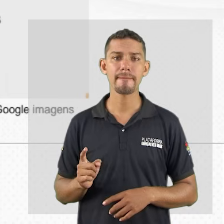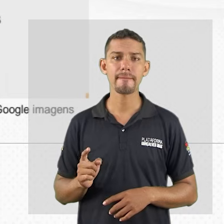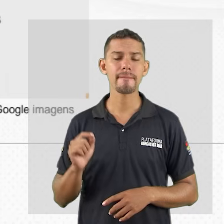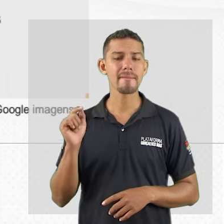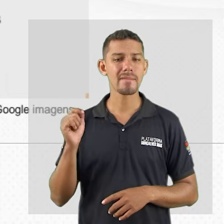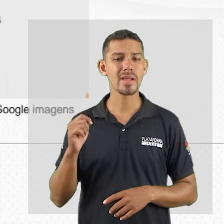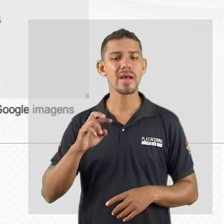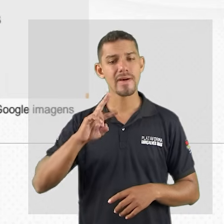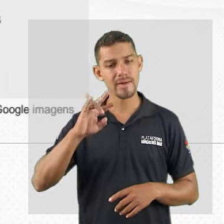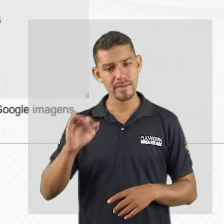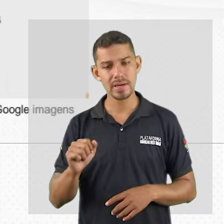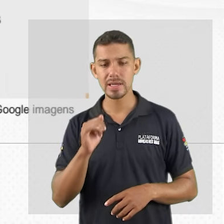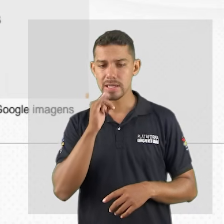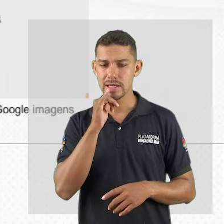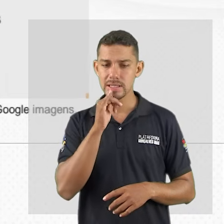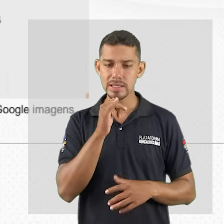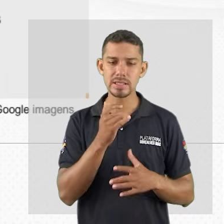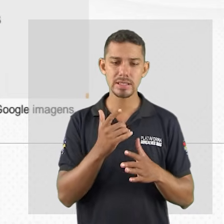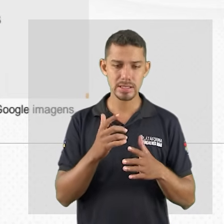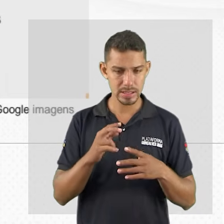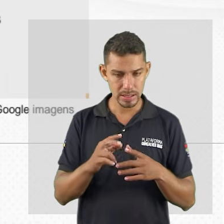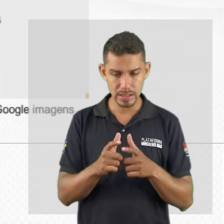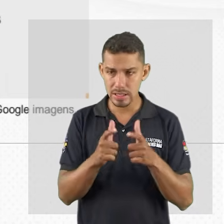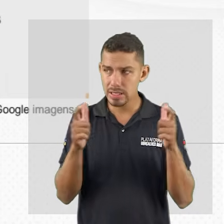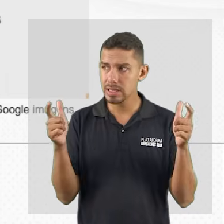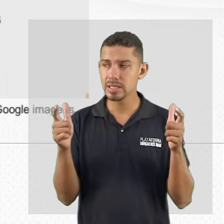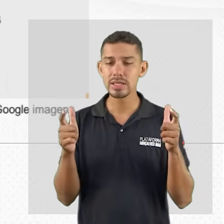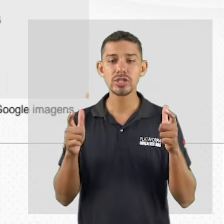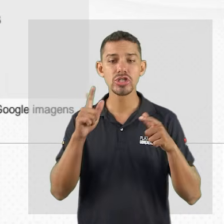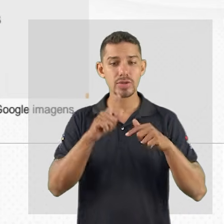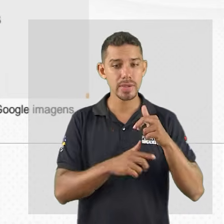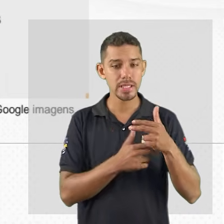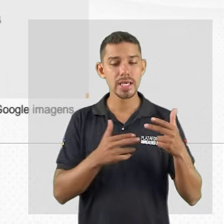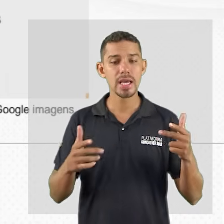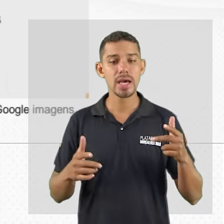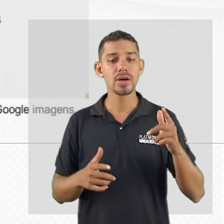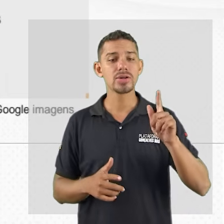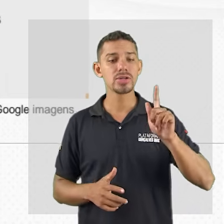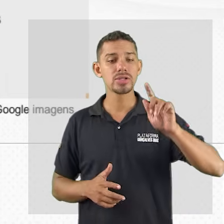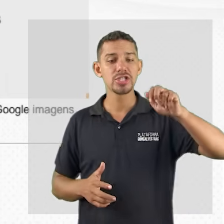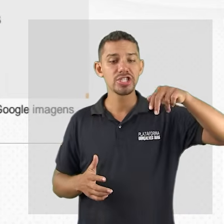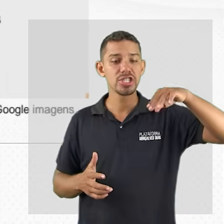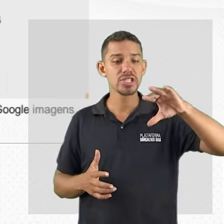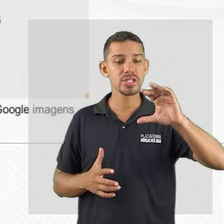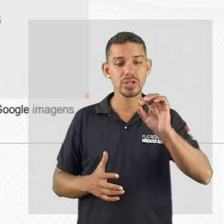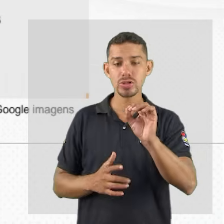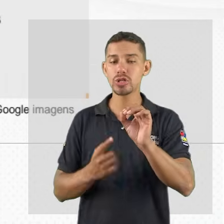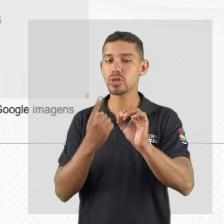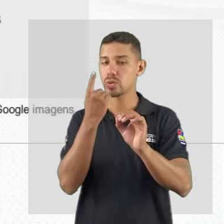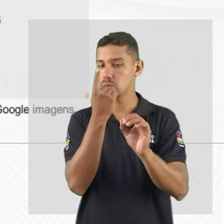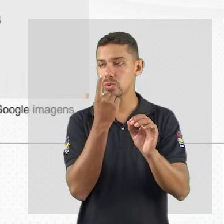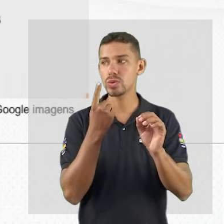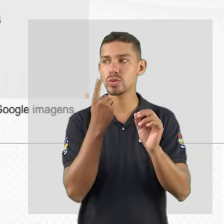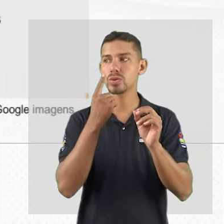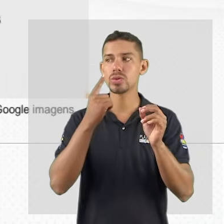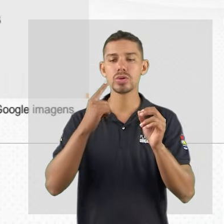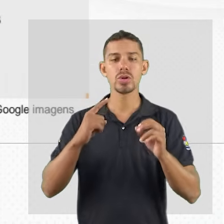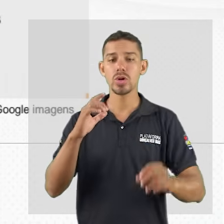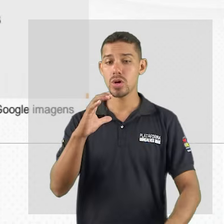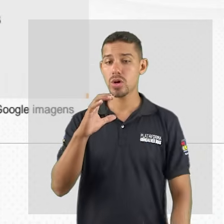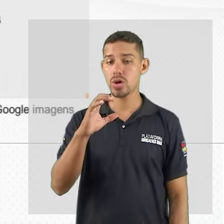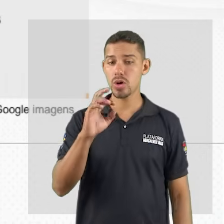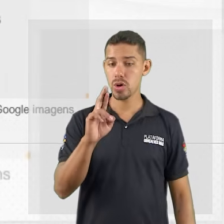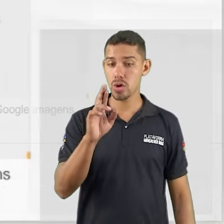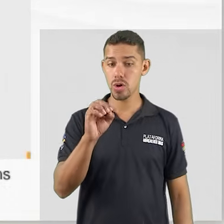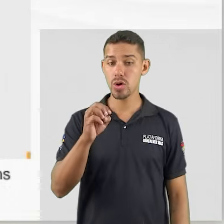se multiplicar com relação à quantidade de material genético dentro daquele único cromossomo. Por exemplo,